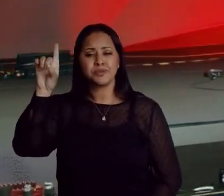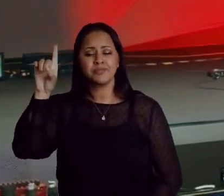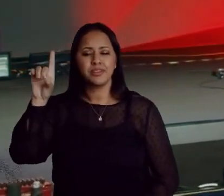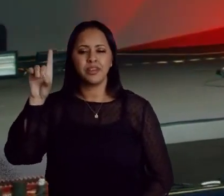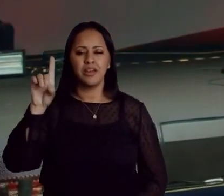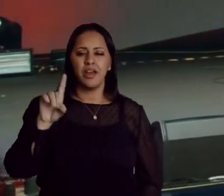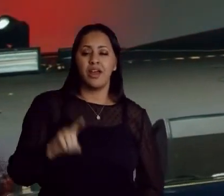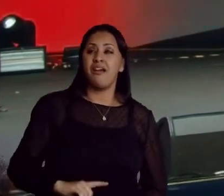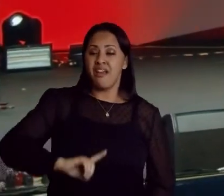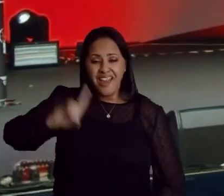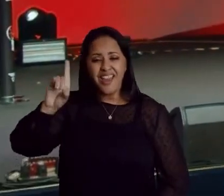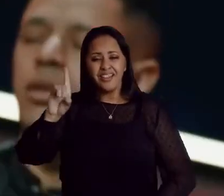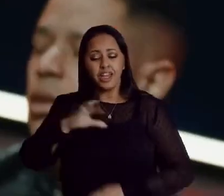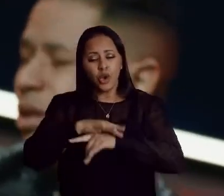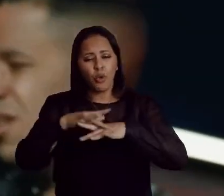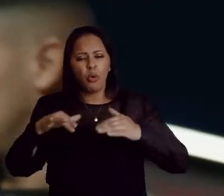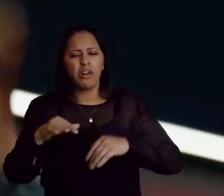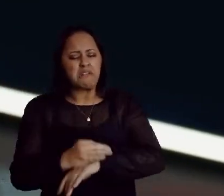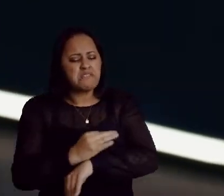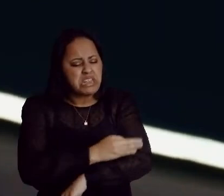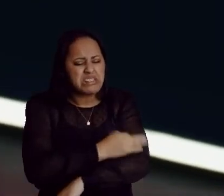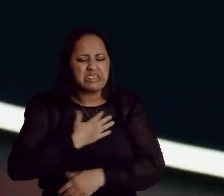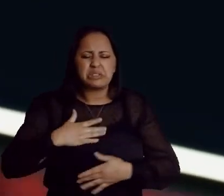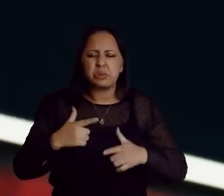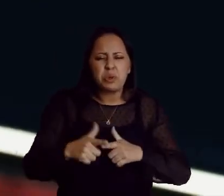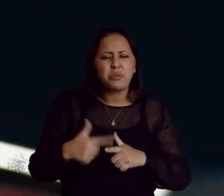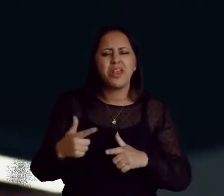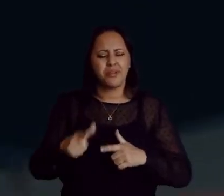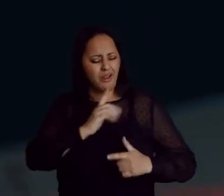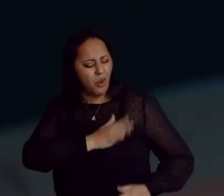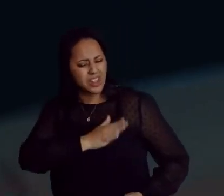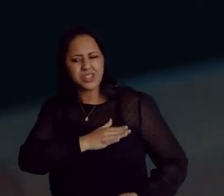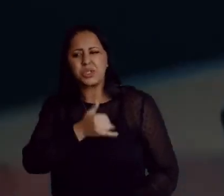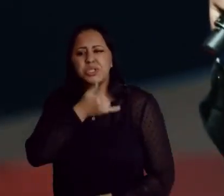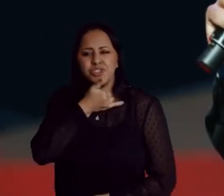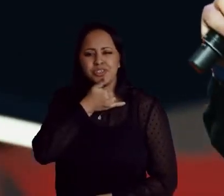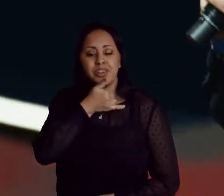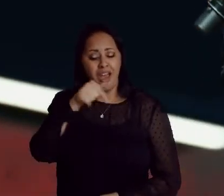Oh, aquele que cura as nossas feridas está neste lugar.